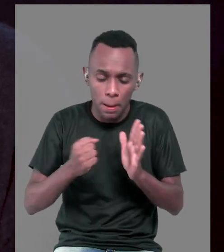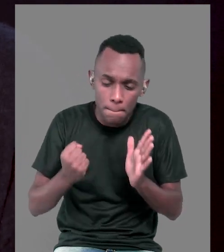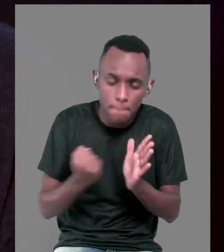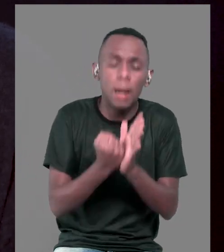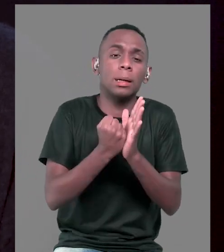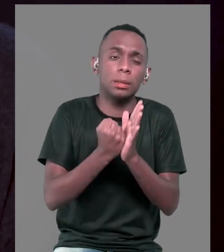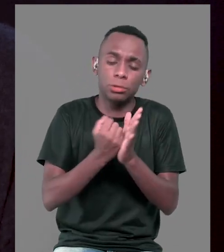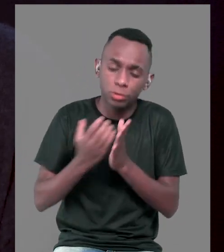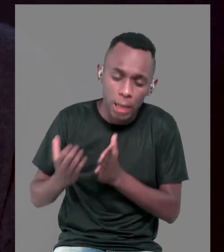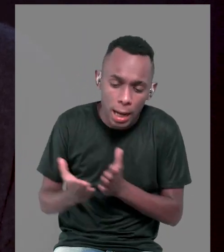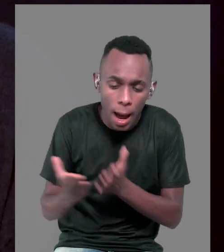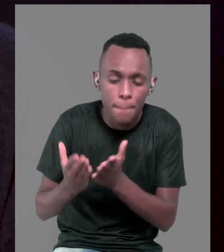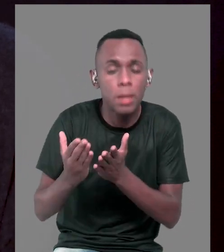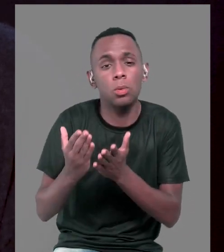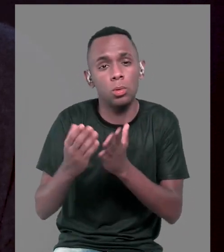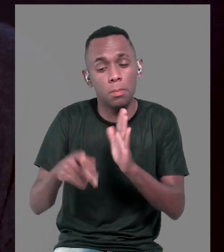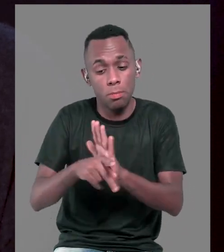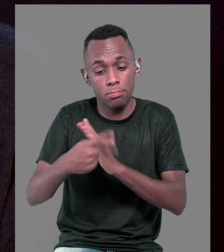trajetória que ele liderou,